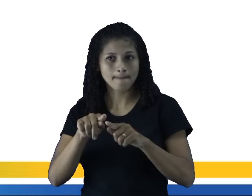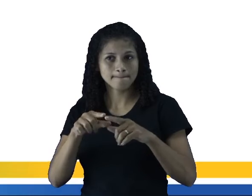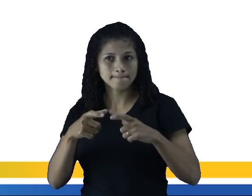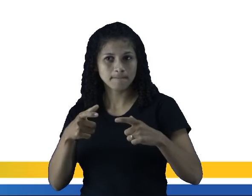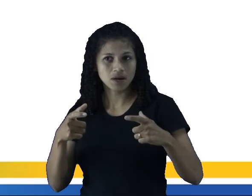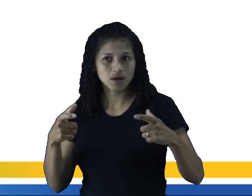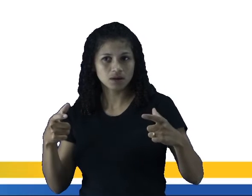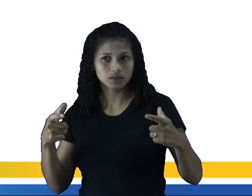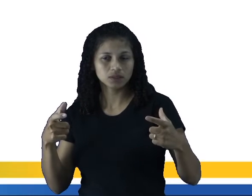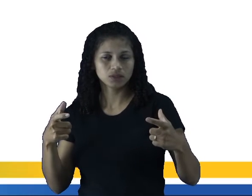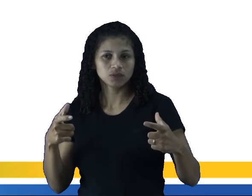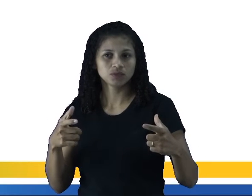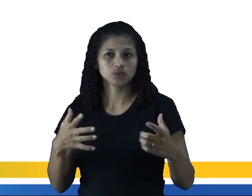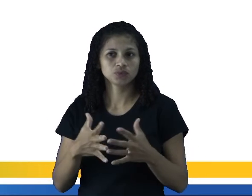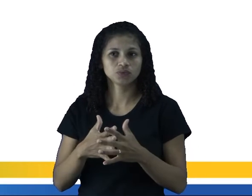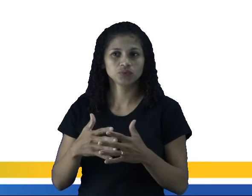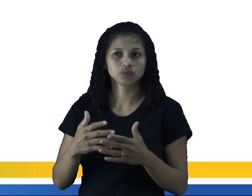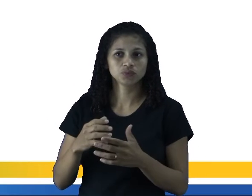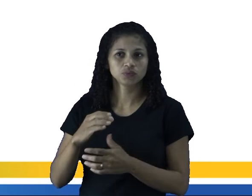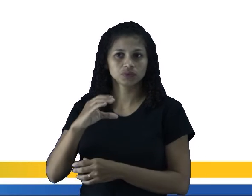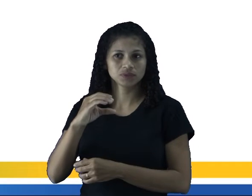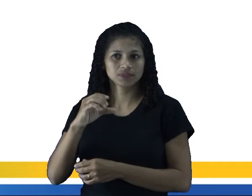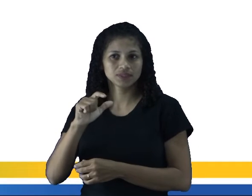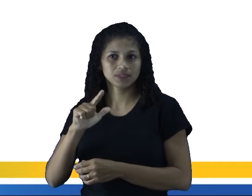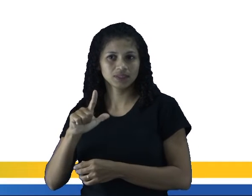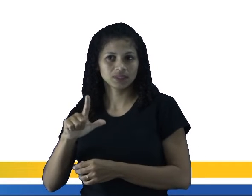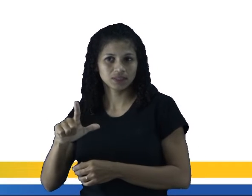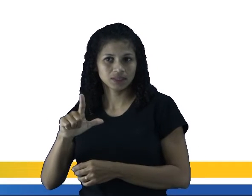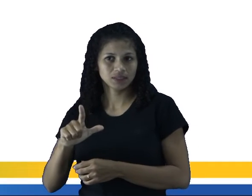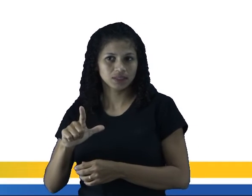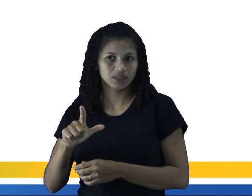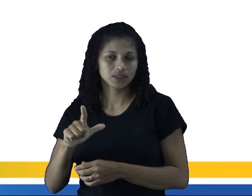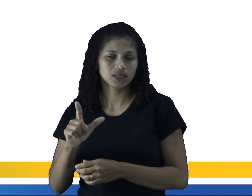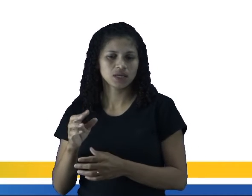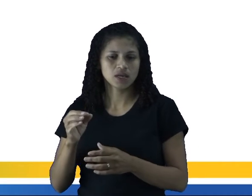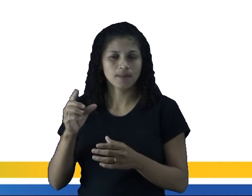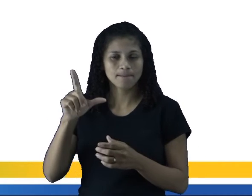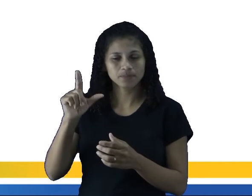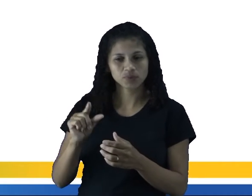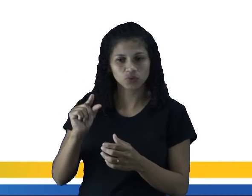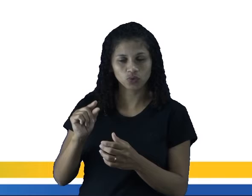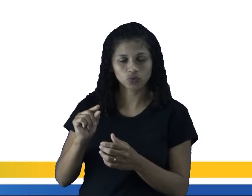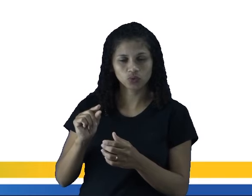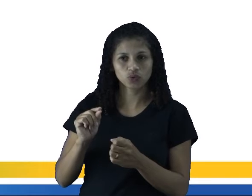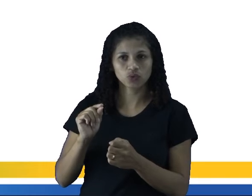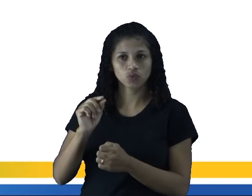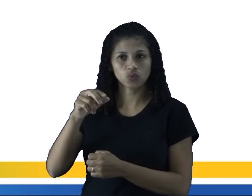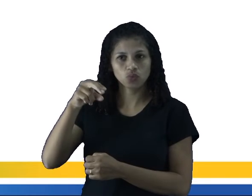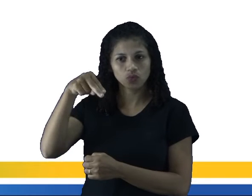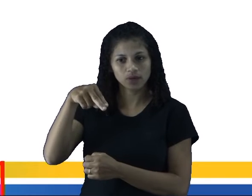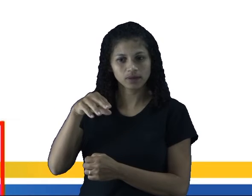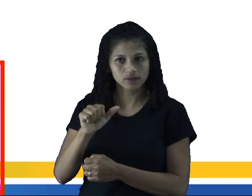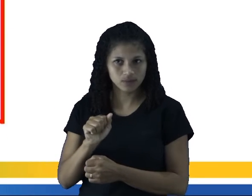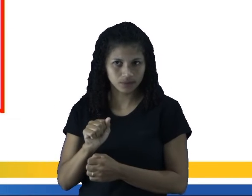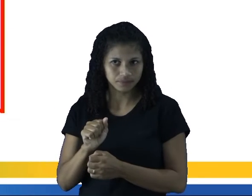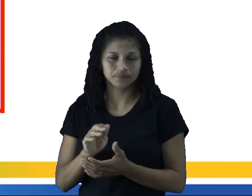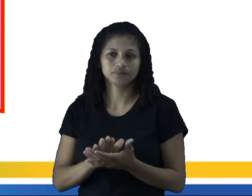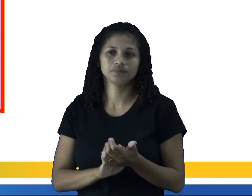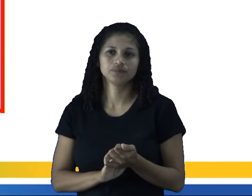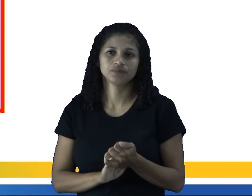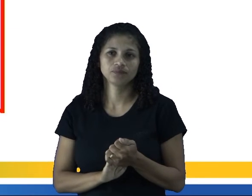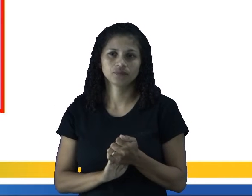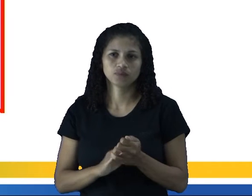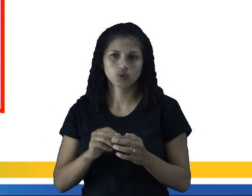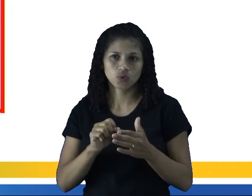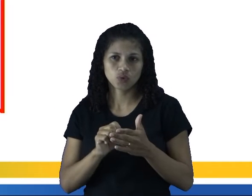Então, aqui o átomo de cloro, né, com 17 prótons, ele é menor que um átomo de sódio com 11 prótons. Então, ele